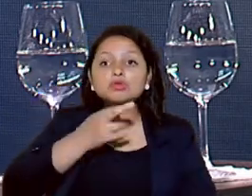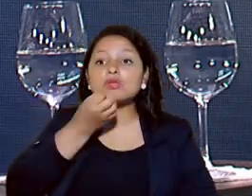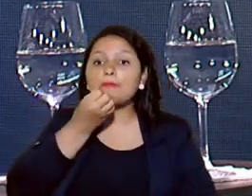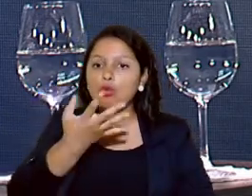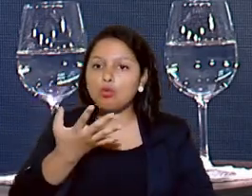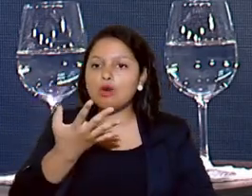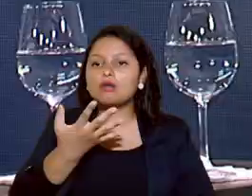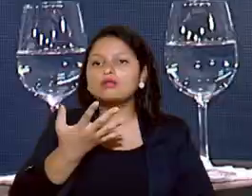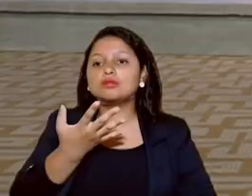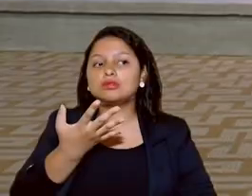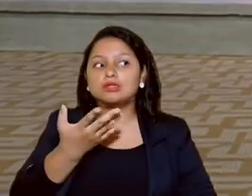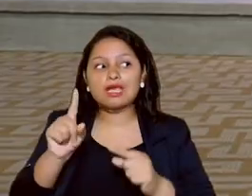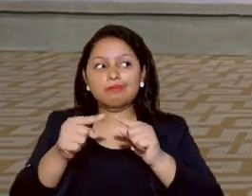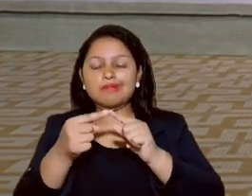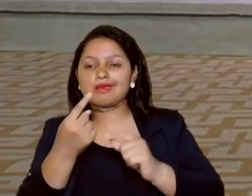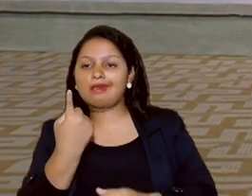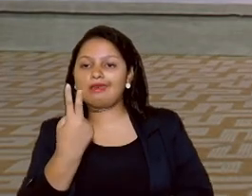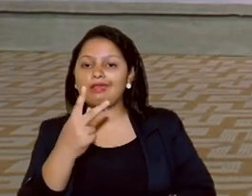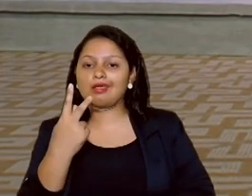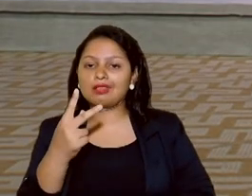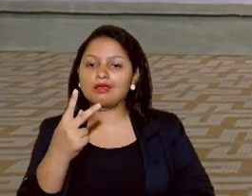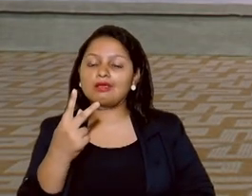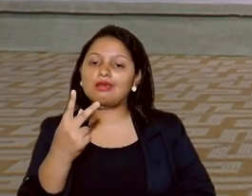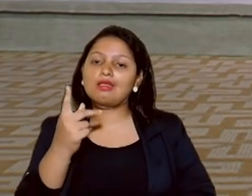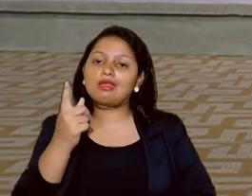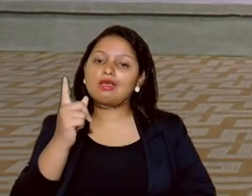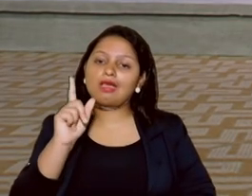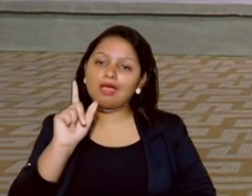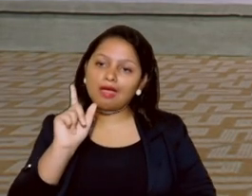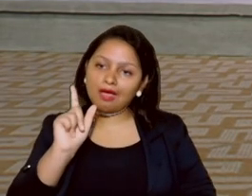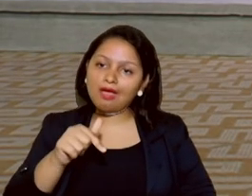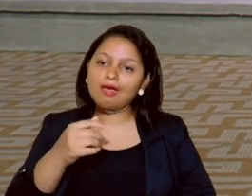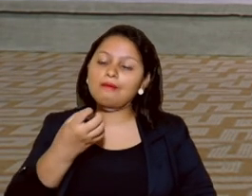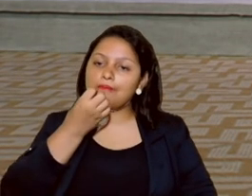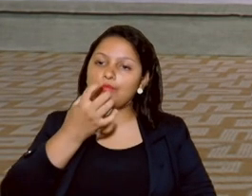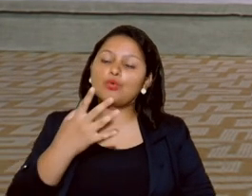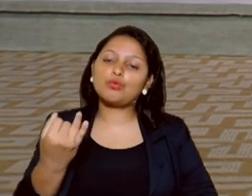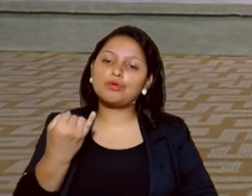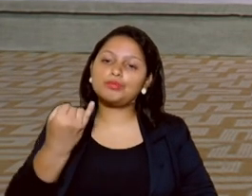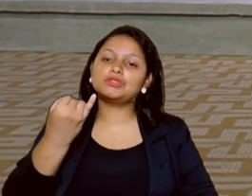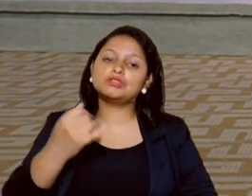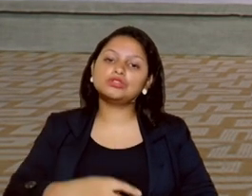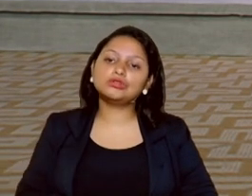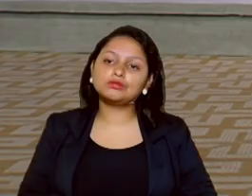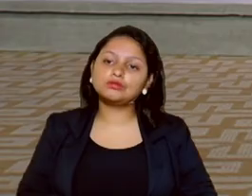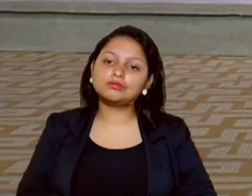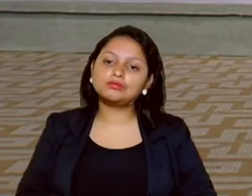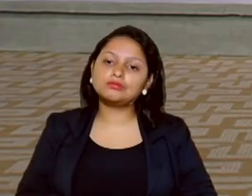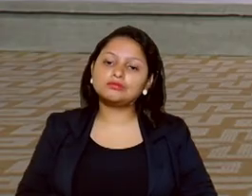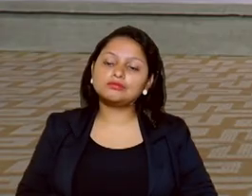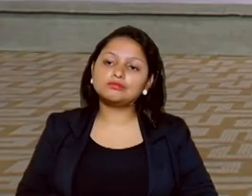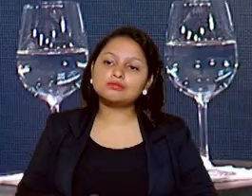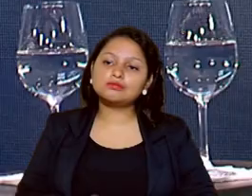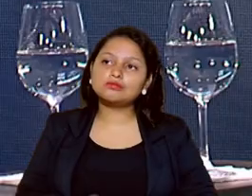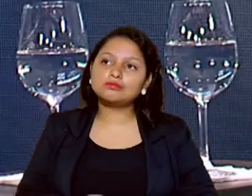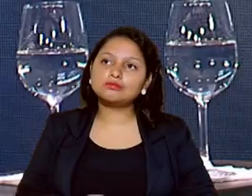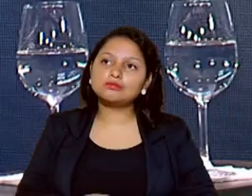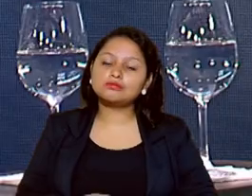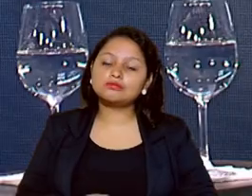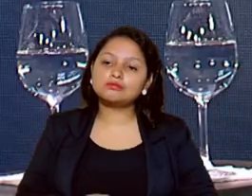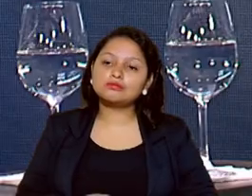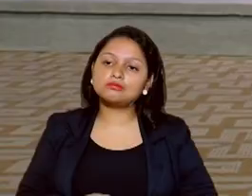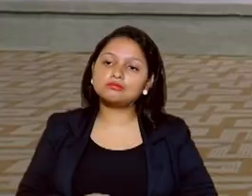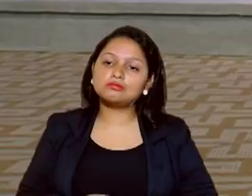que para ele faz sentido eu acho que isso é um ganho importante para nós nesse nessa nesse processo ele até fazer